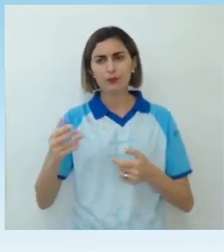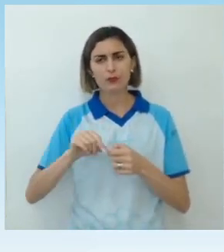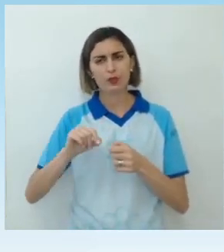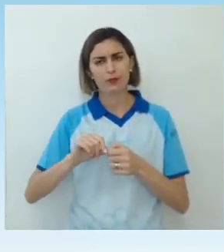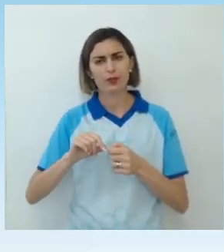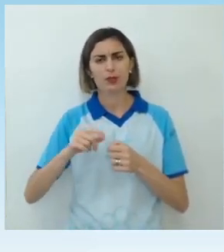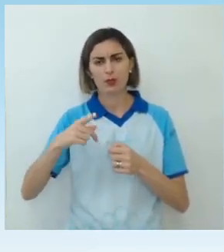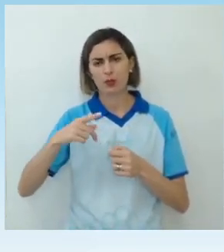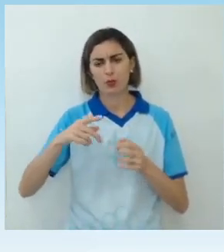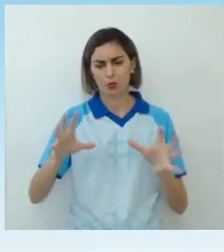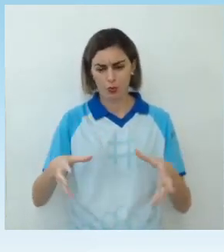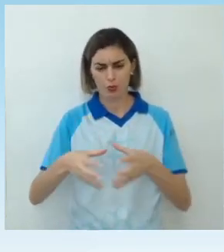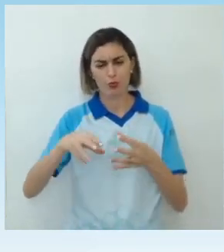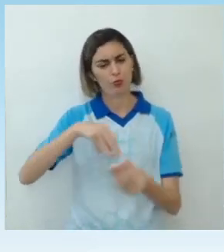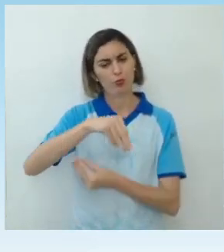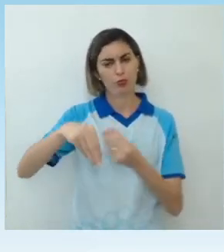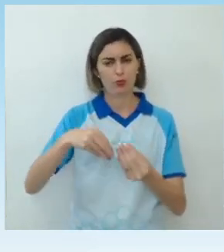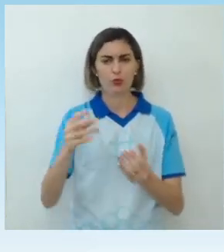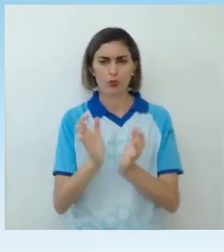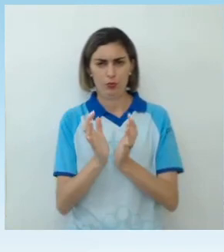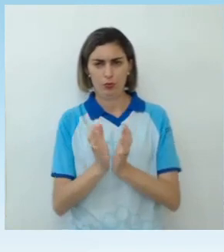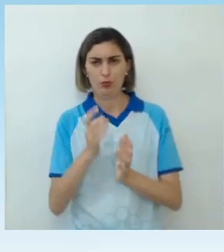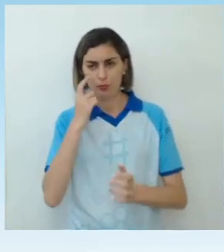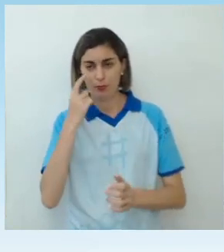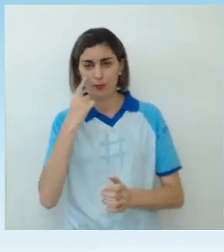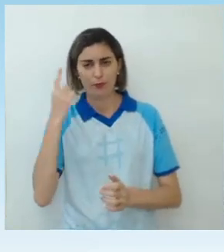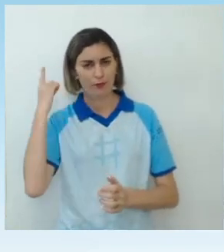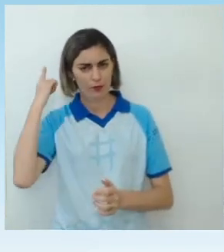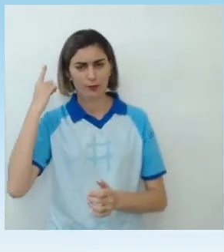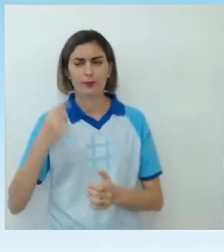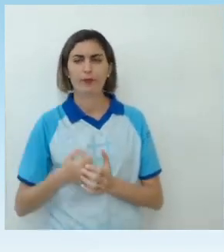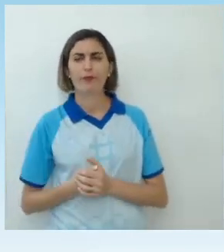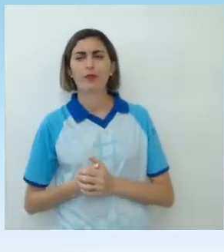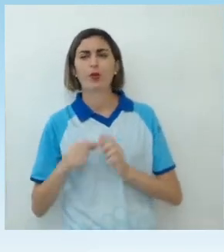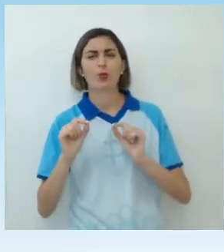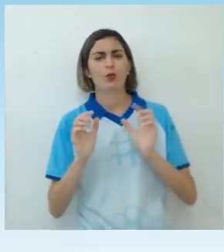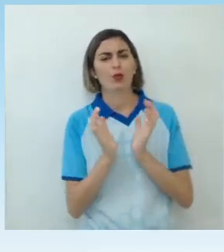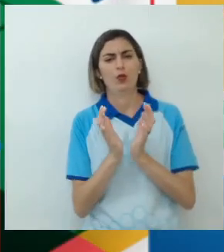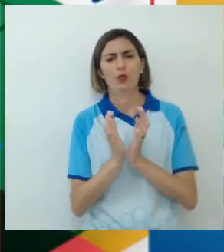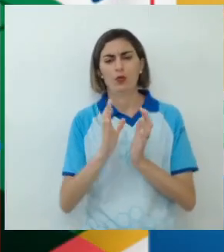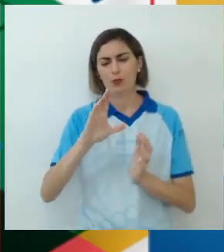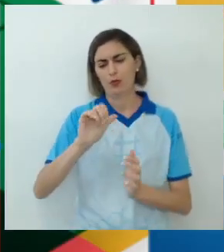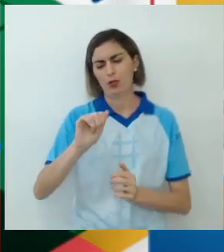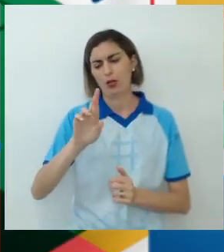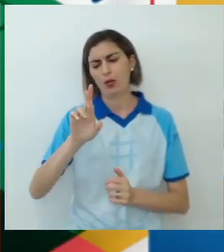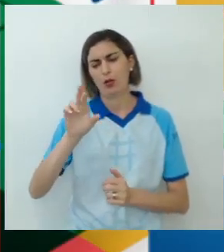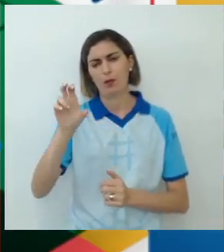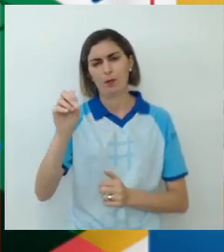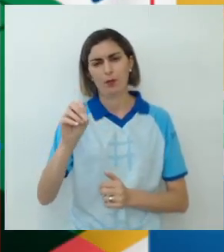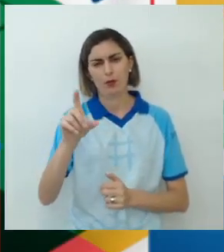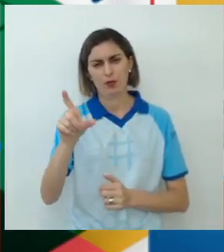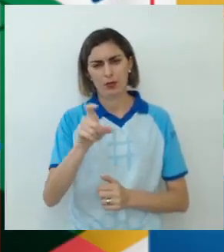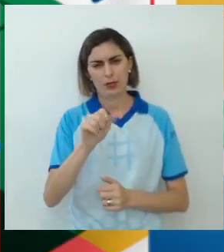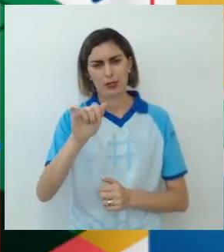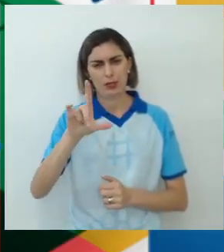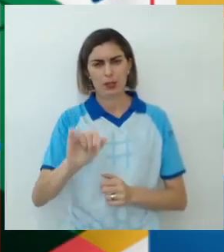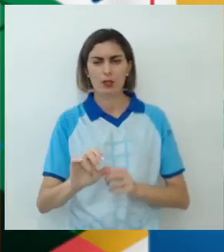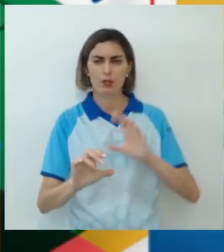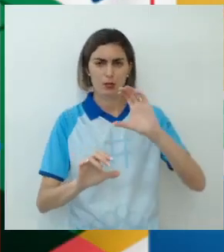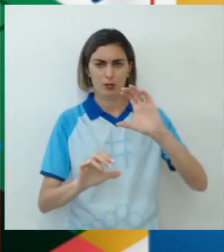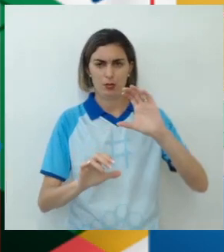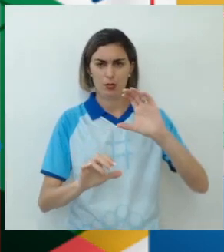pela protonação deste grupo. Vamos dar uma olhada aqui? Então, o que é o grupo carboxila? Na verdade é o